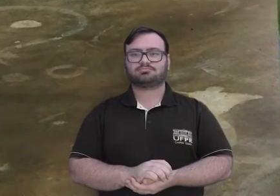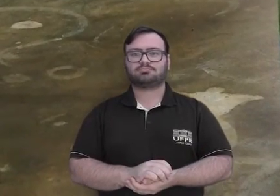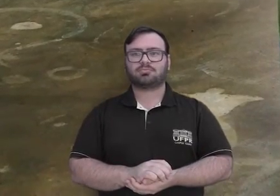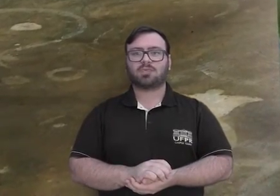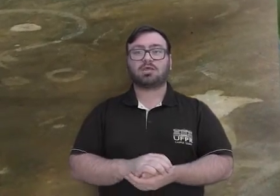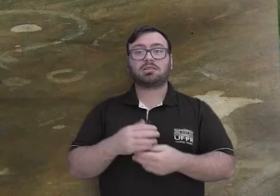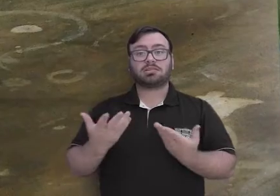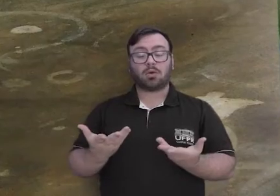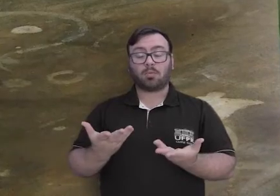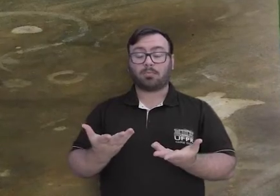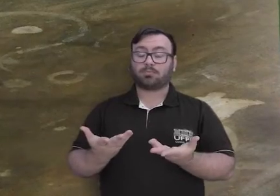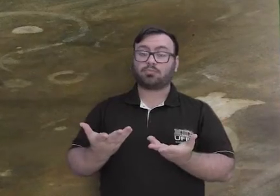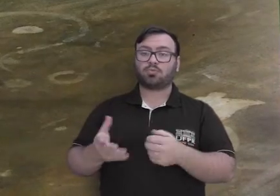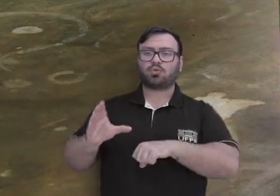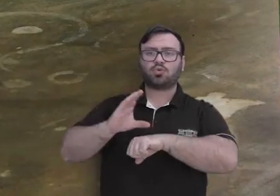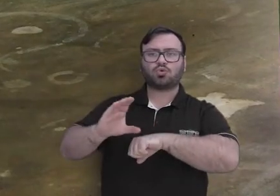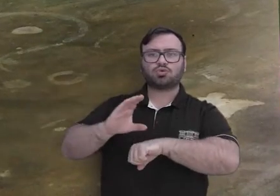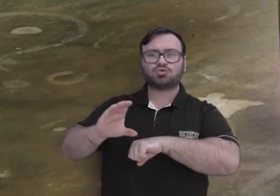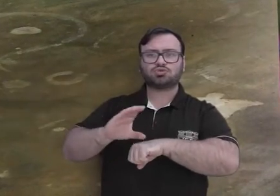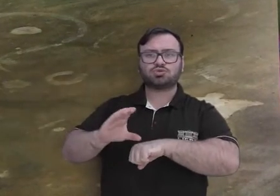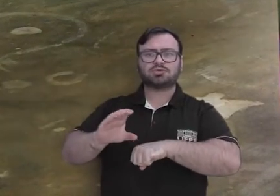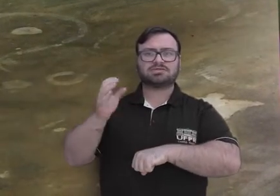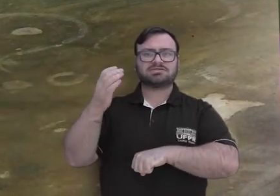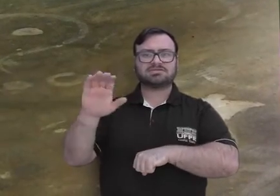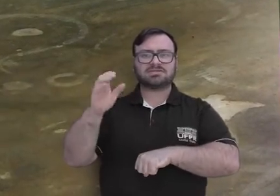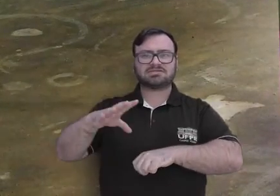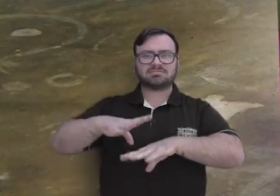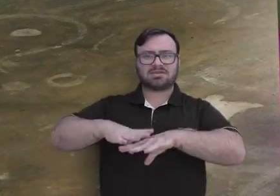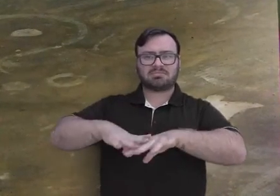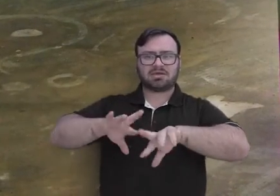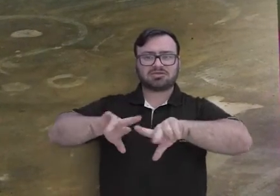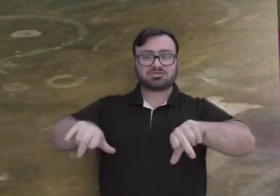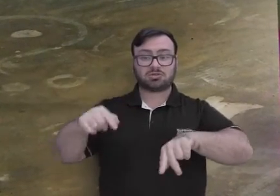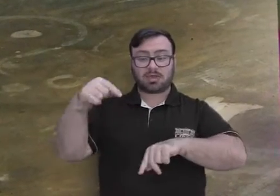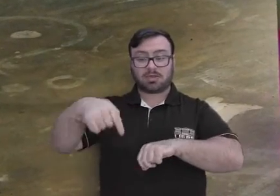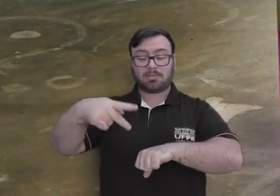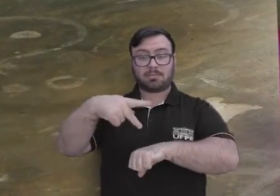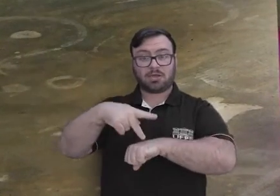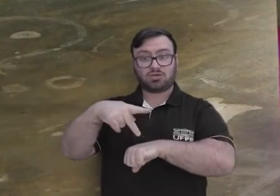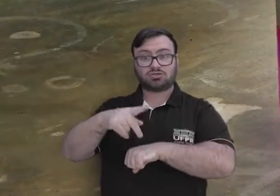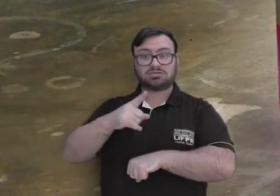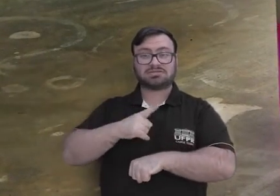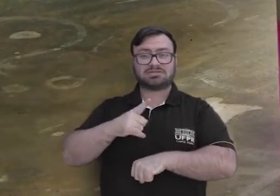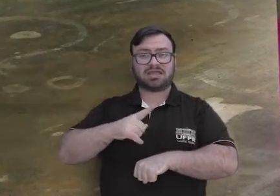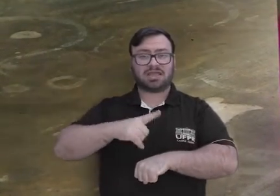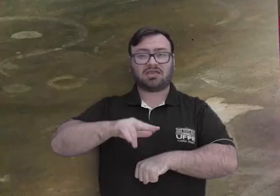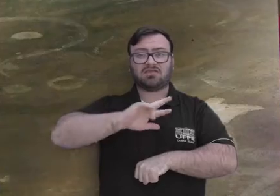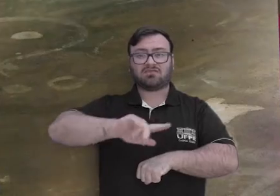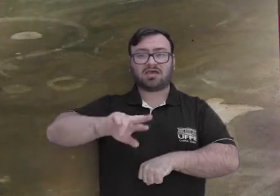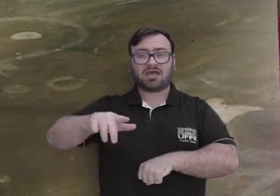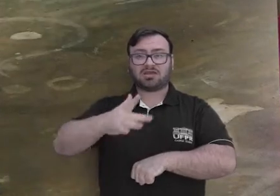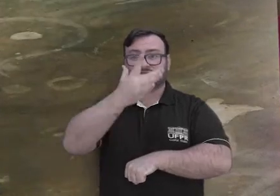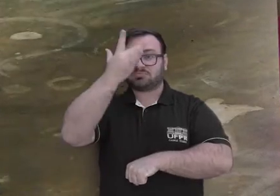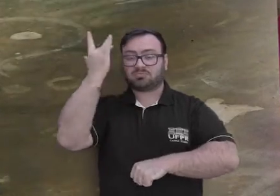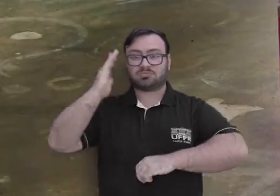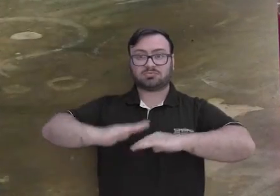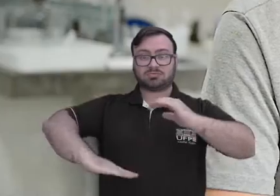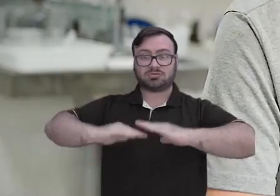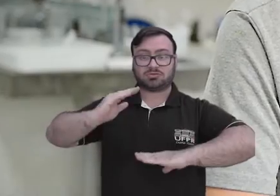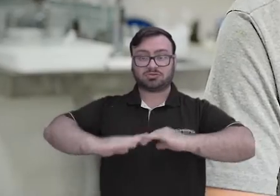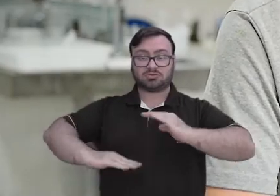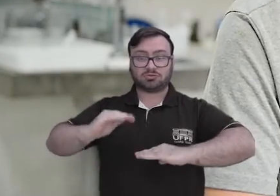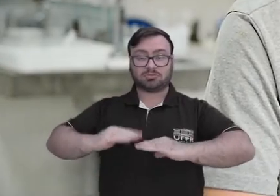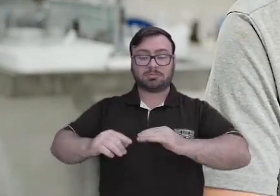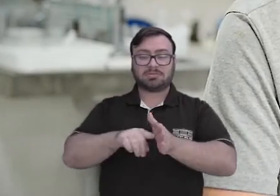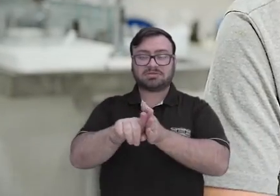Para atender o curso de Licenciatura em Ciências Exatas aqui no setor Palotina, nós dispomos de diversos pesquisadores, doutores,